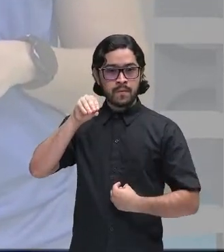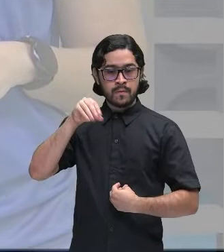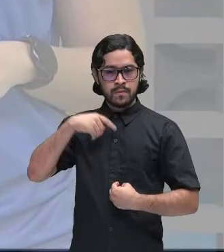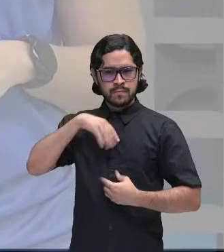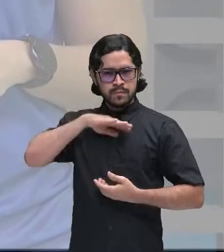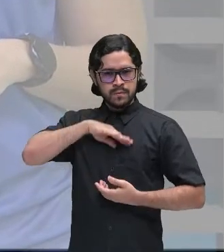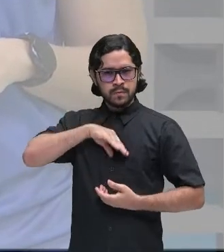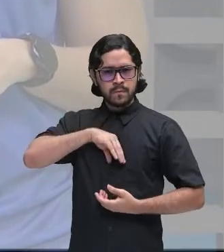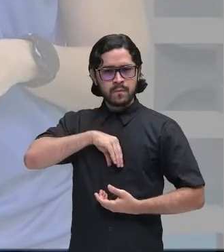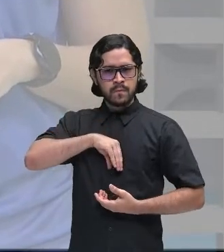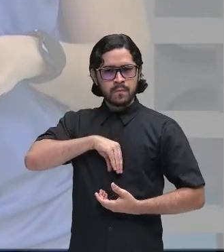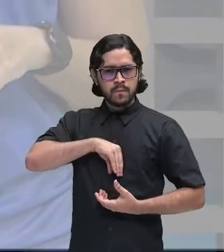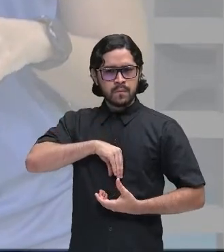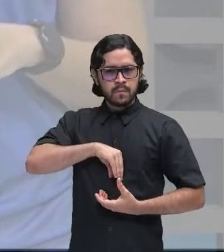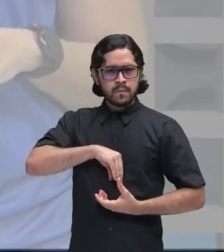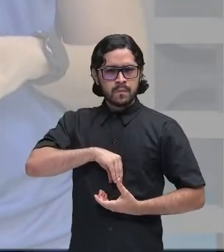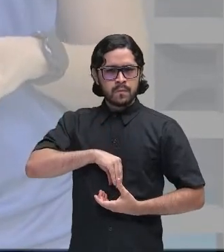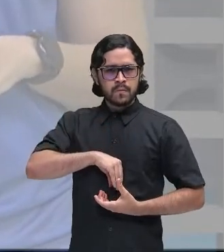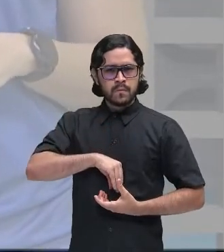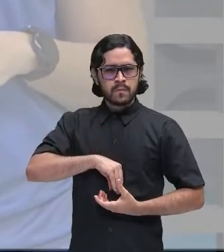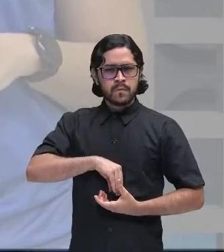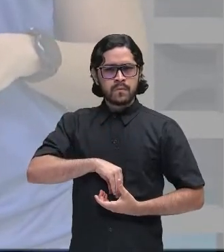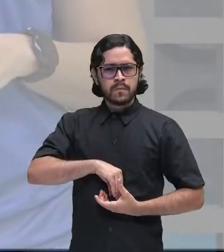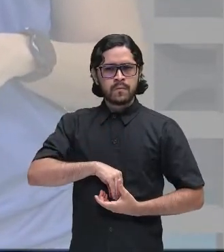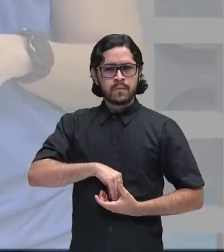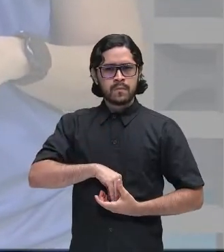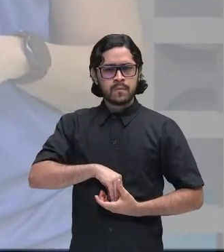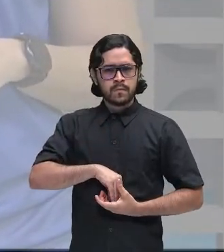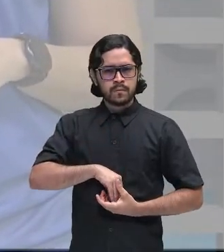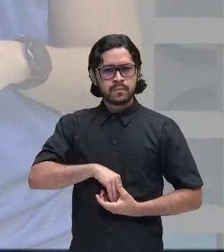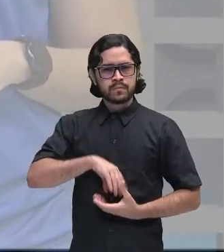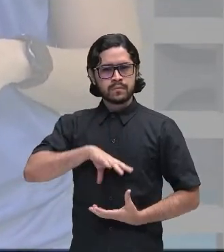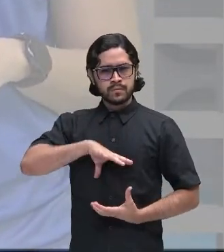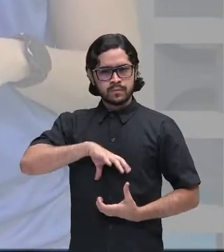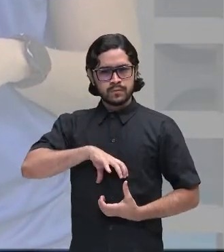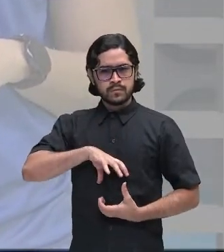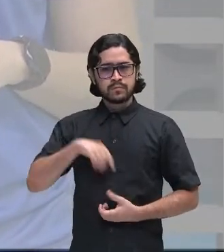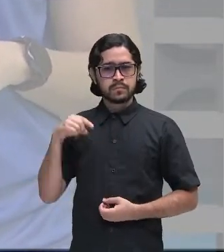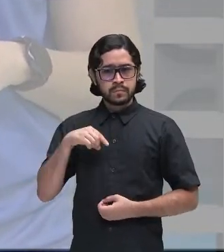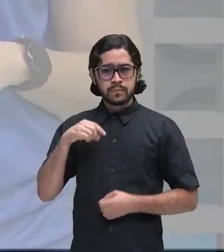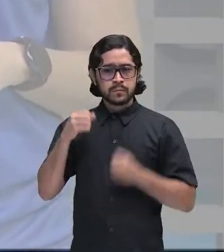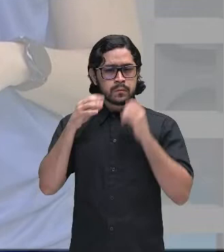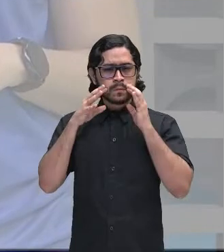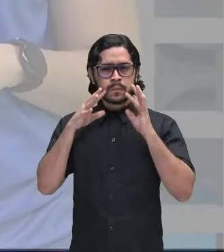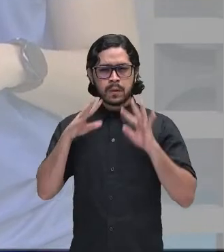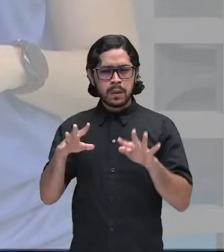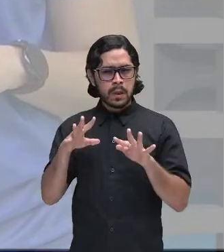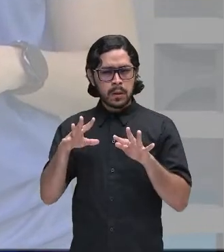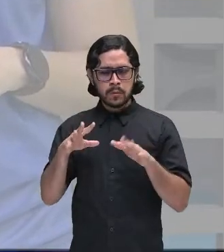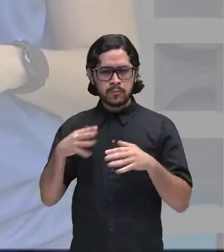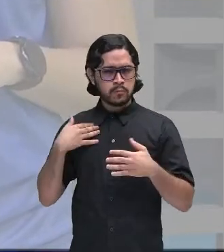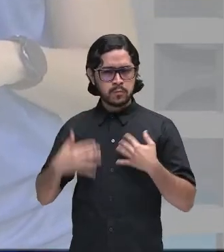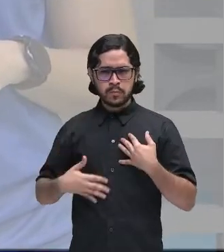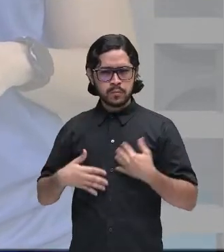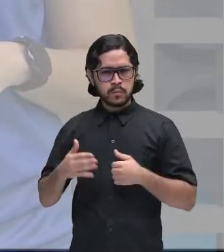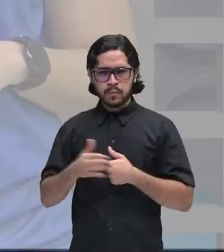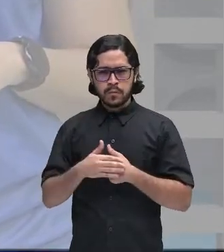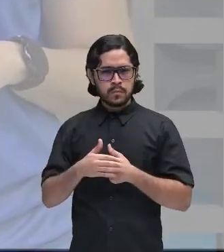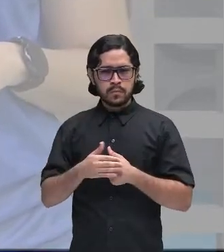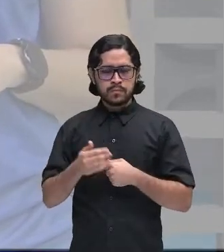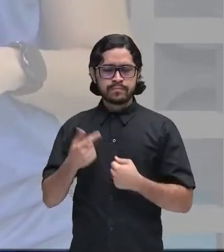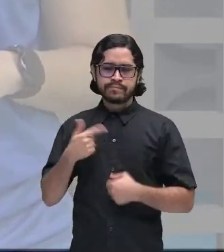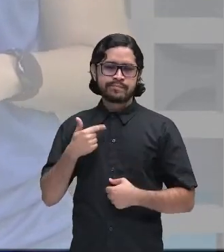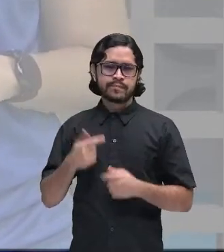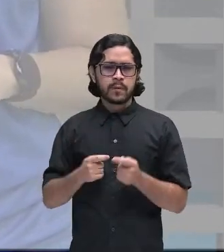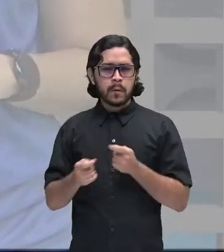estômago, ok? Então, esse movimento é um movimento involuntário que a gente já chama de movimento peristáltico. Tem início